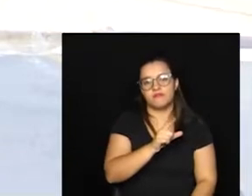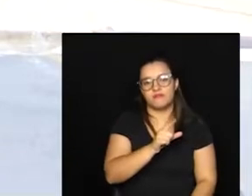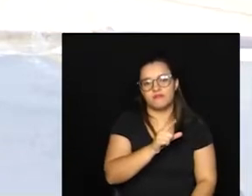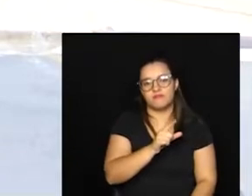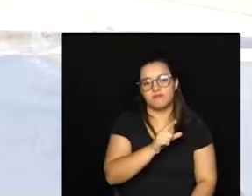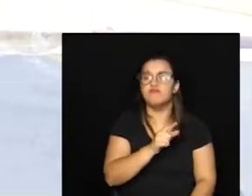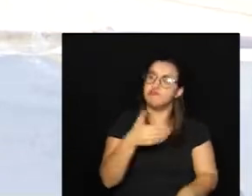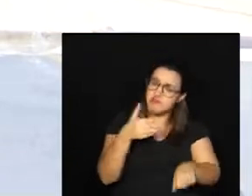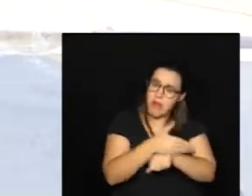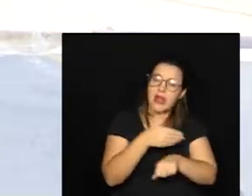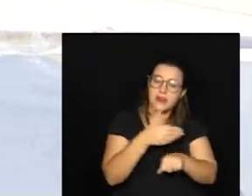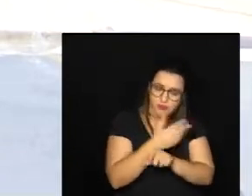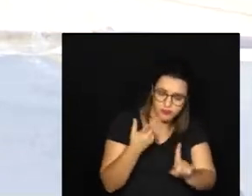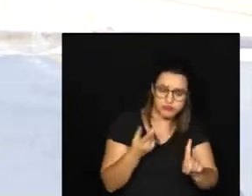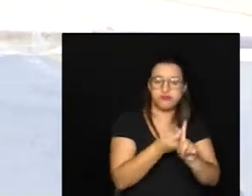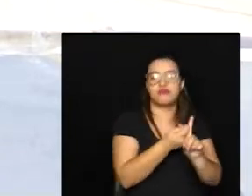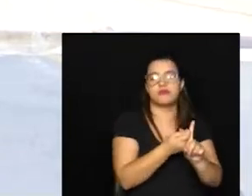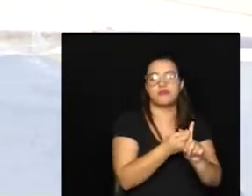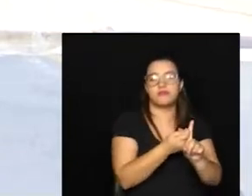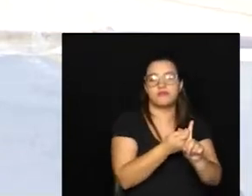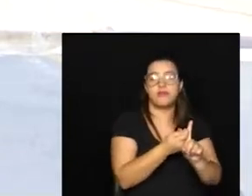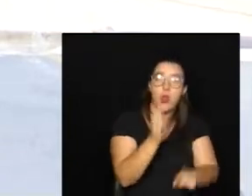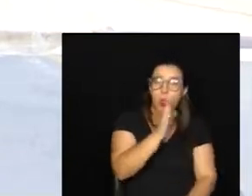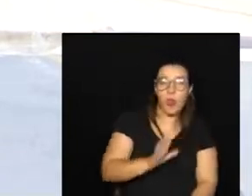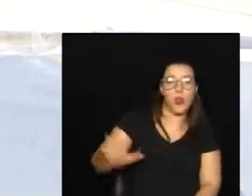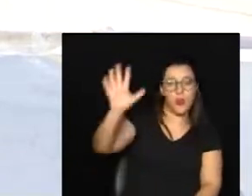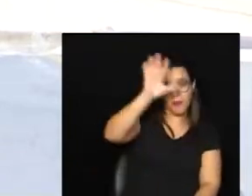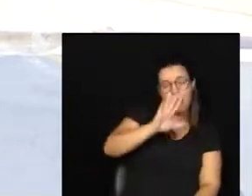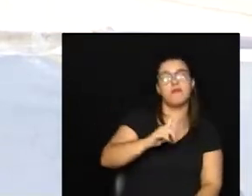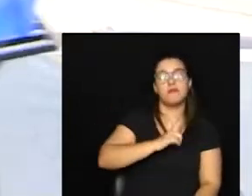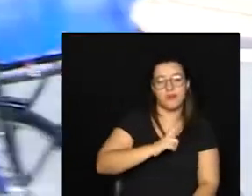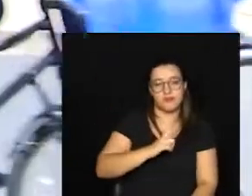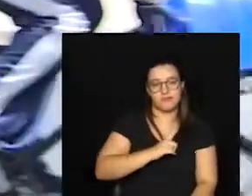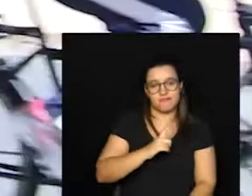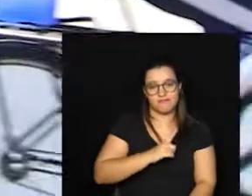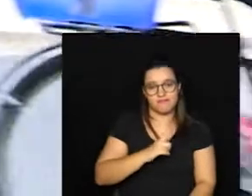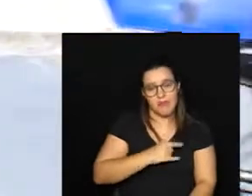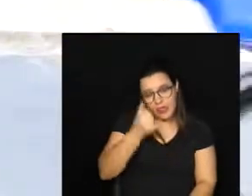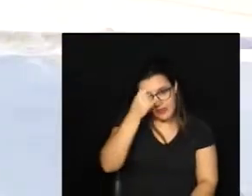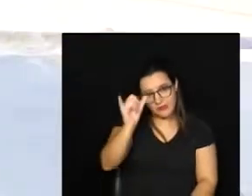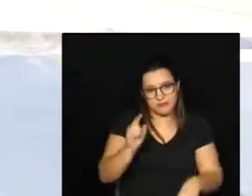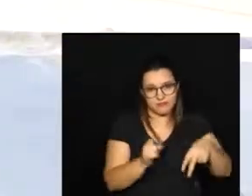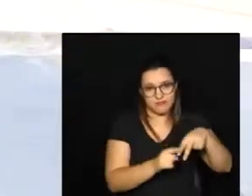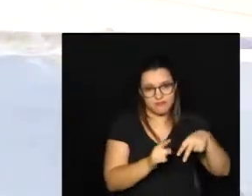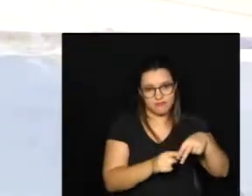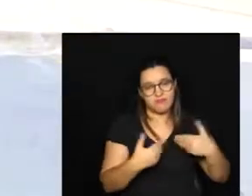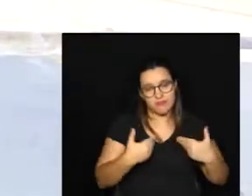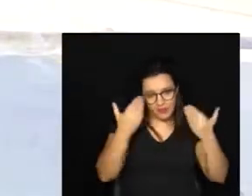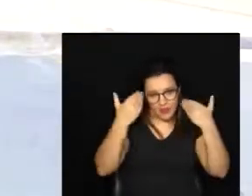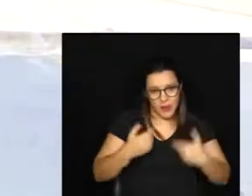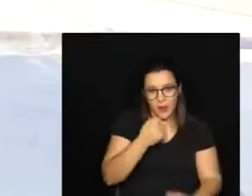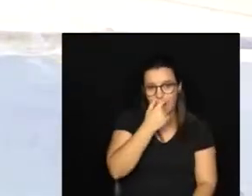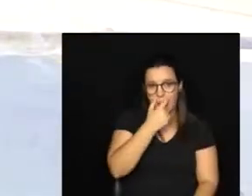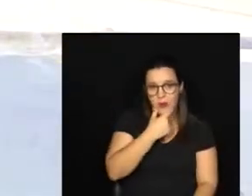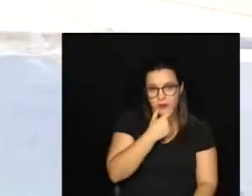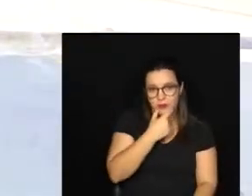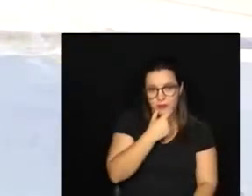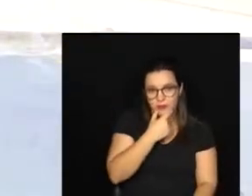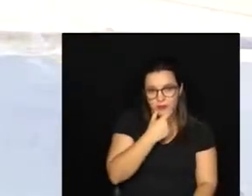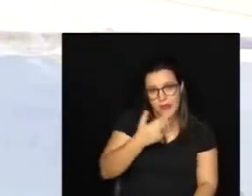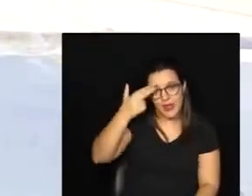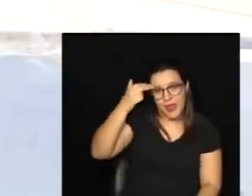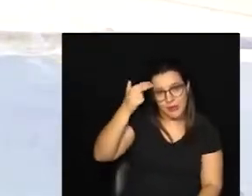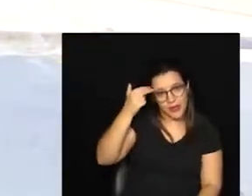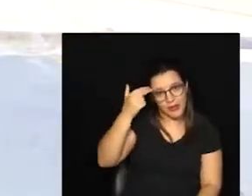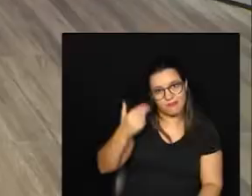essa participação, né, na campanha nacional de vacinação da poliomielite. Rubens Morelli aqui do Centro, voltamos aos estúdios com